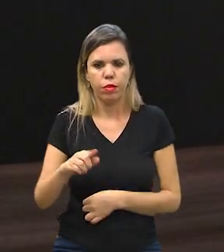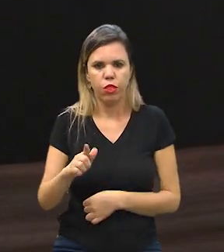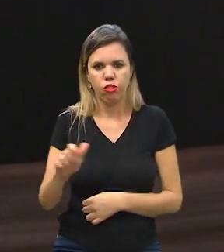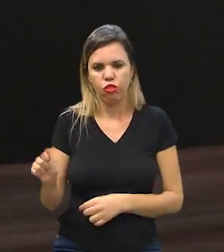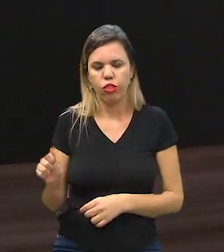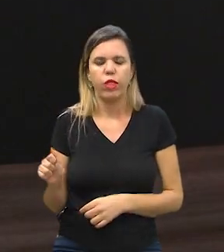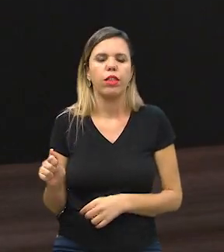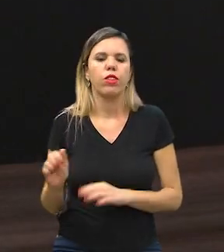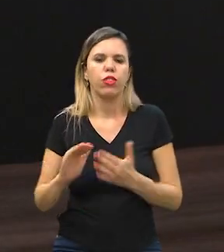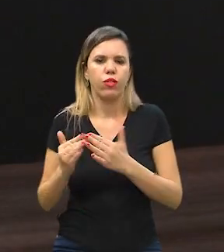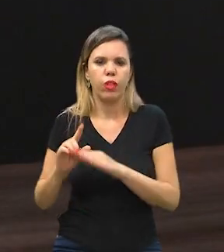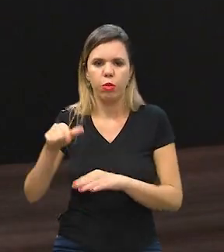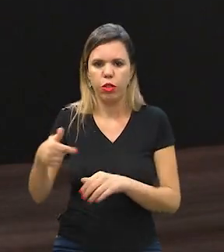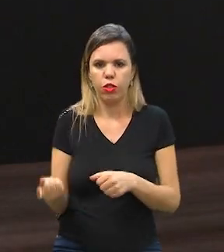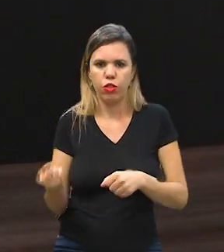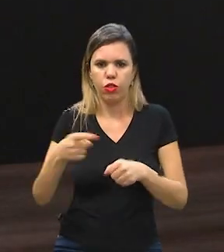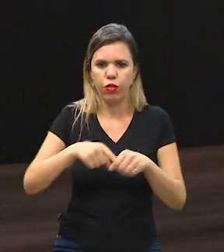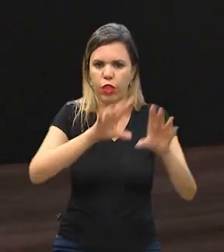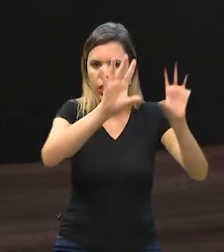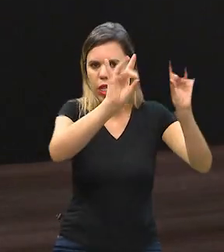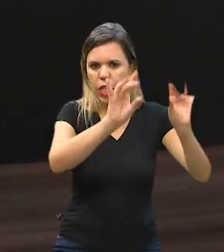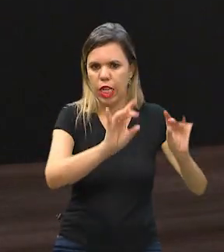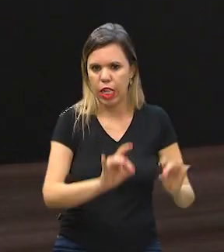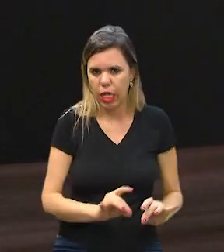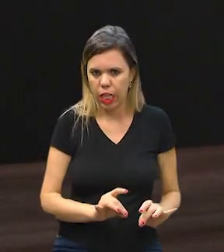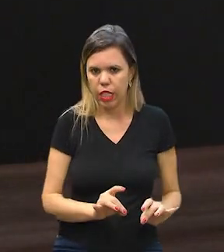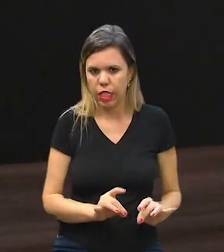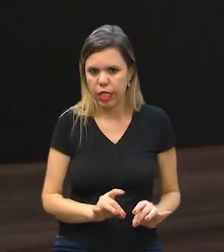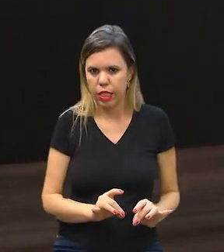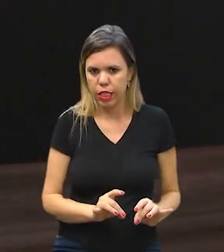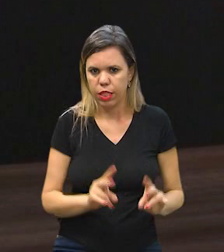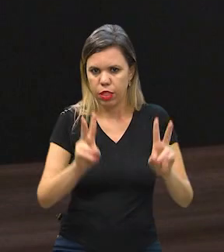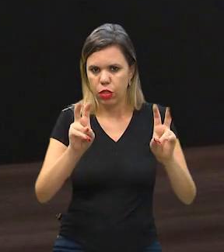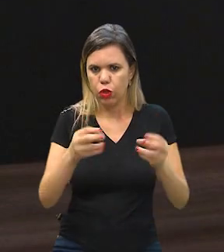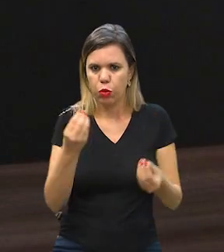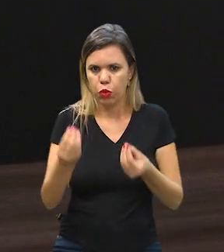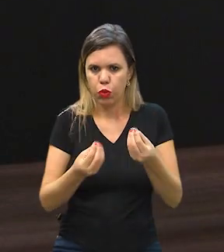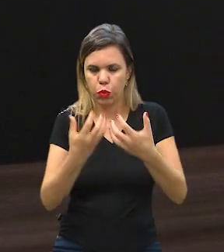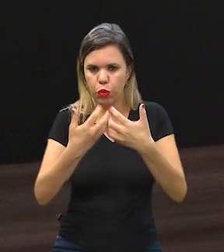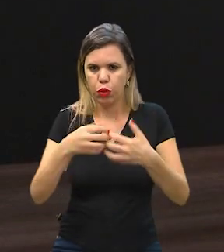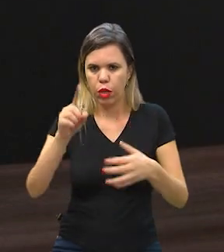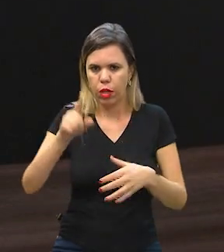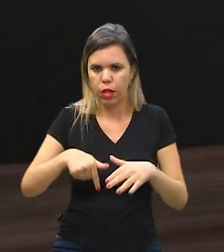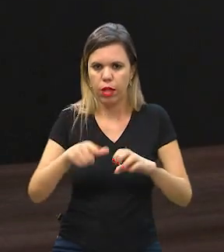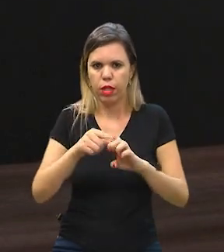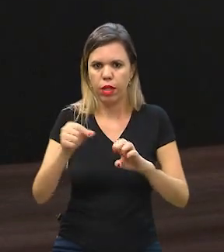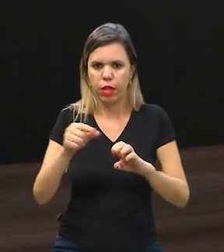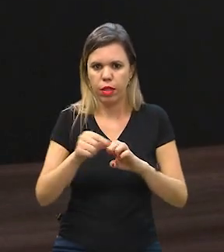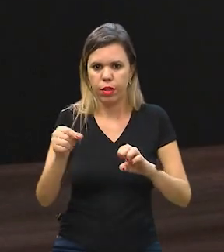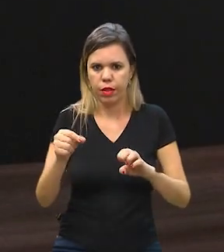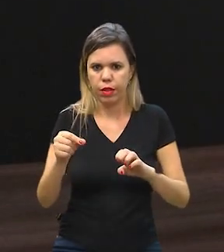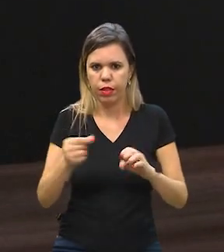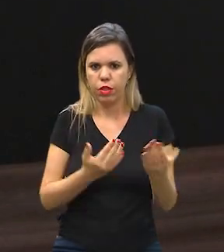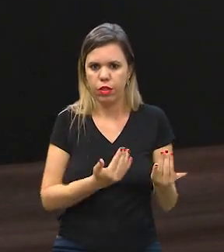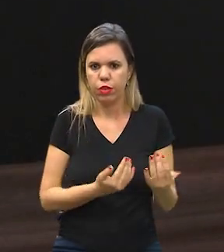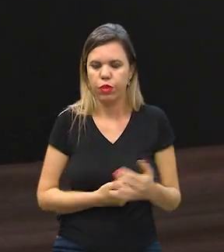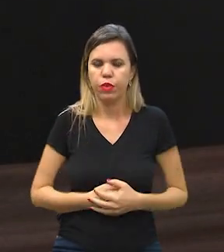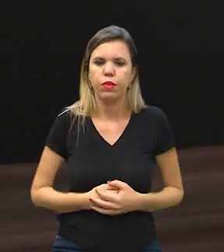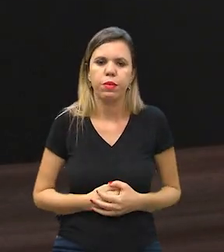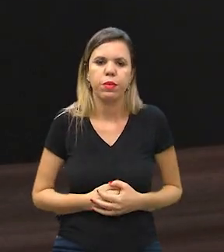de Favela. E daqui a pouco a gente volta detalhando um pouco mais sobre como é empreender